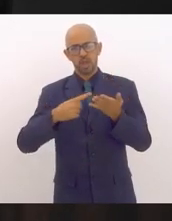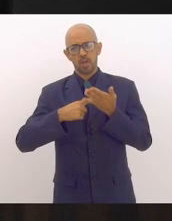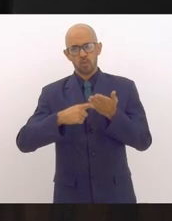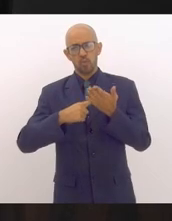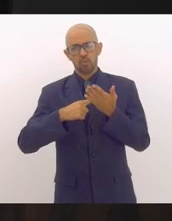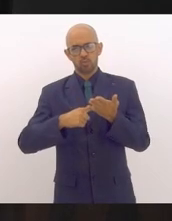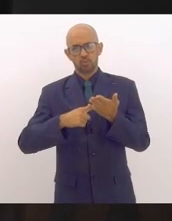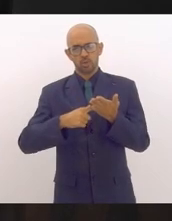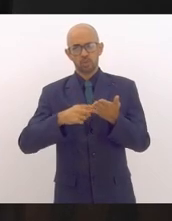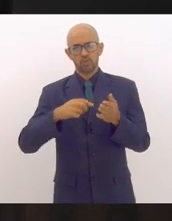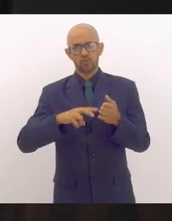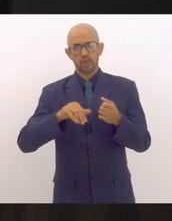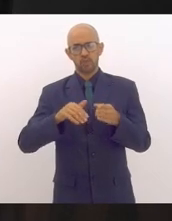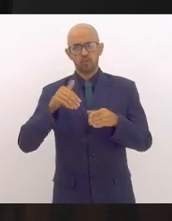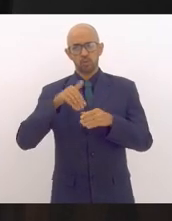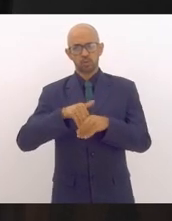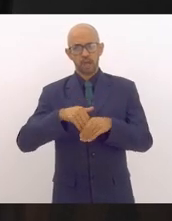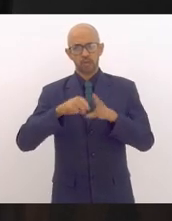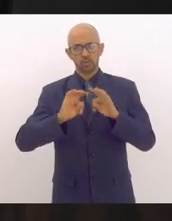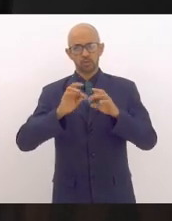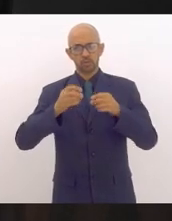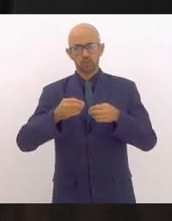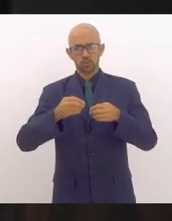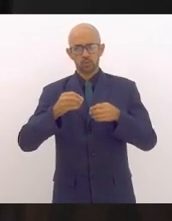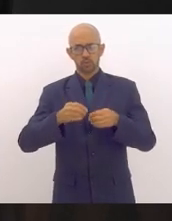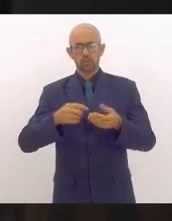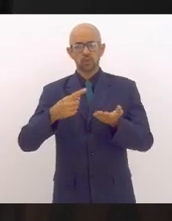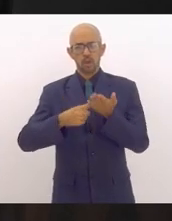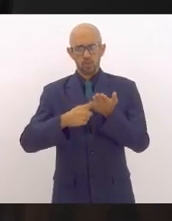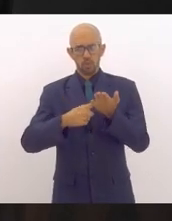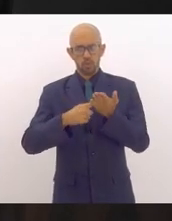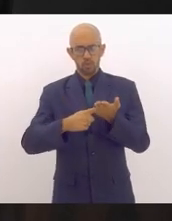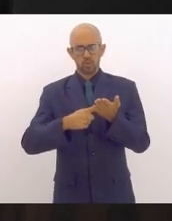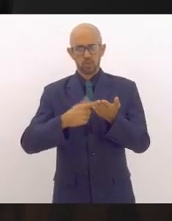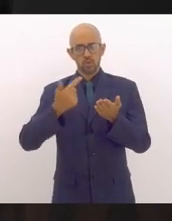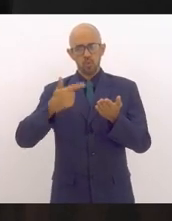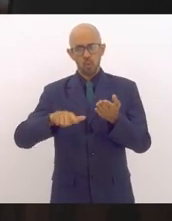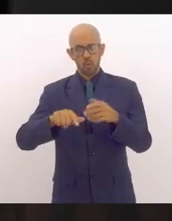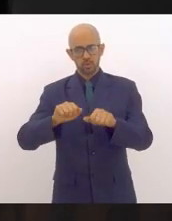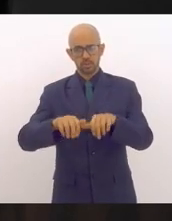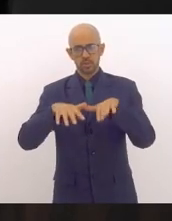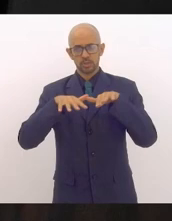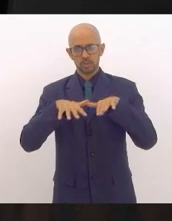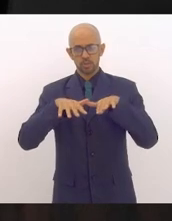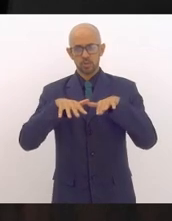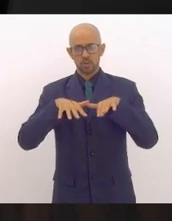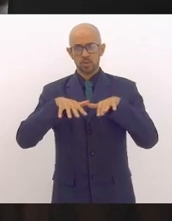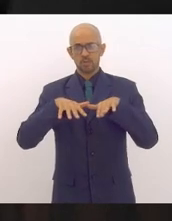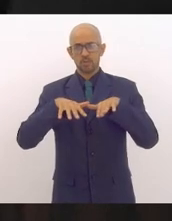votar o que tem acordo e, em seguida, vamos votar na outra sessão